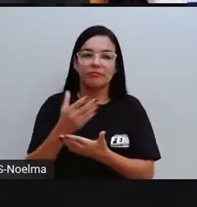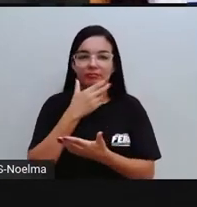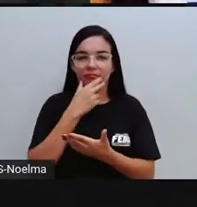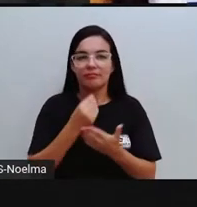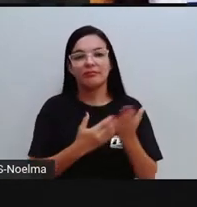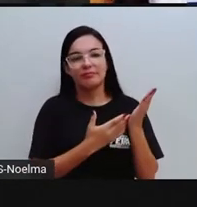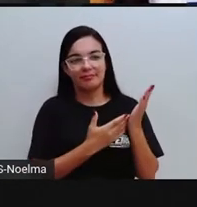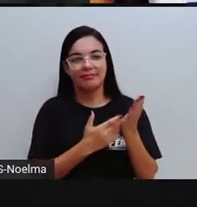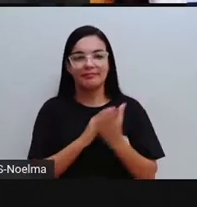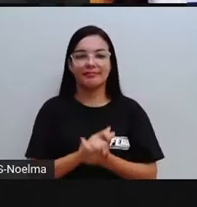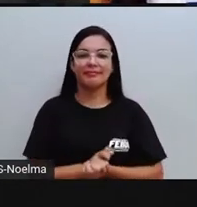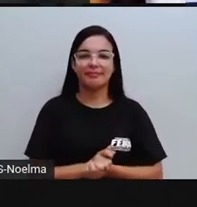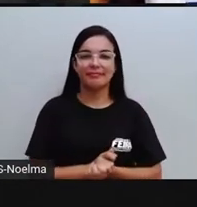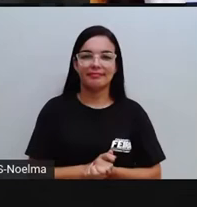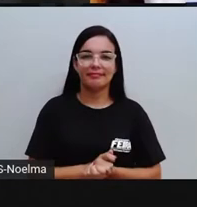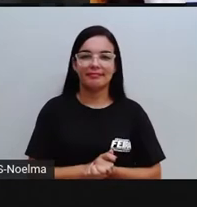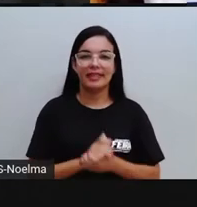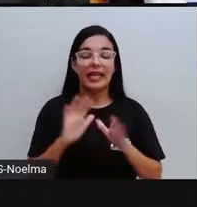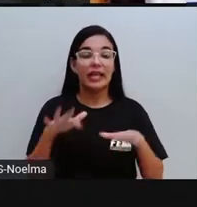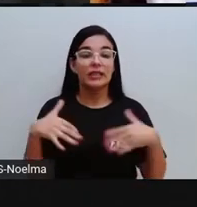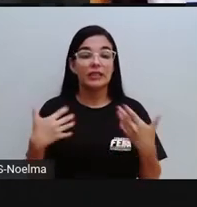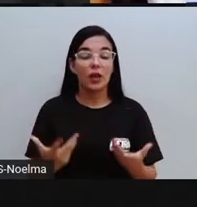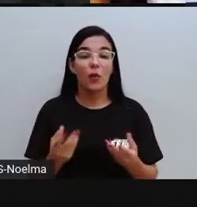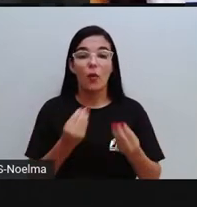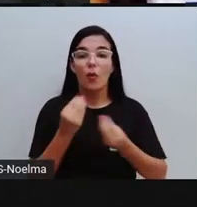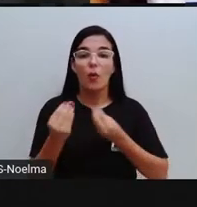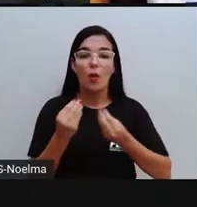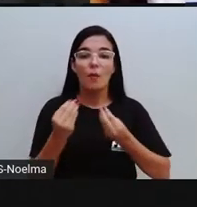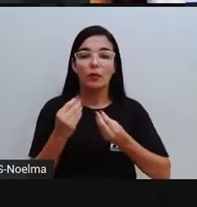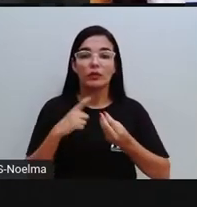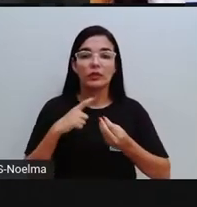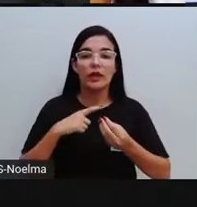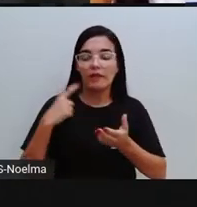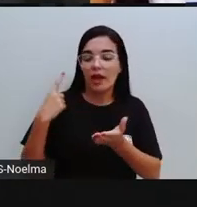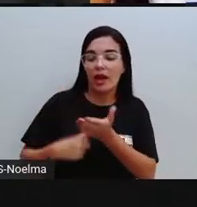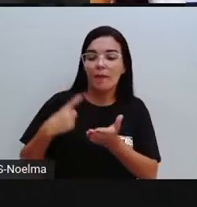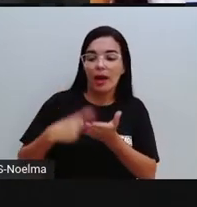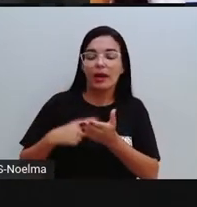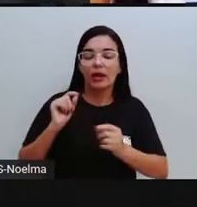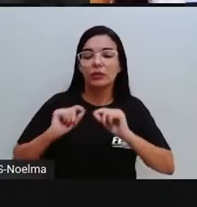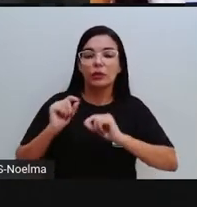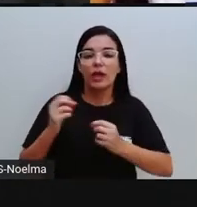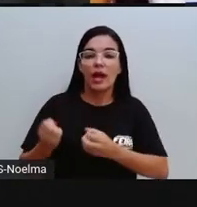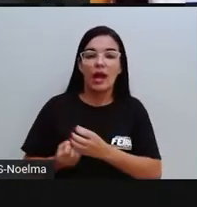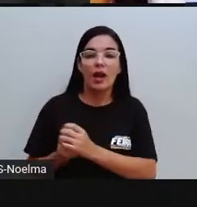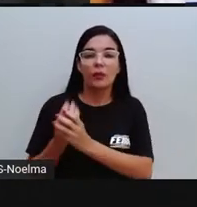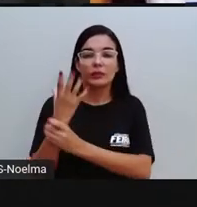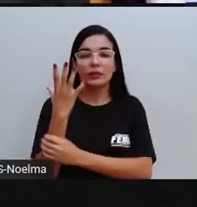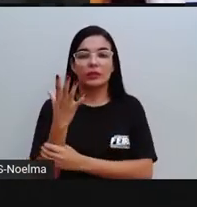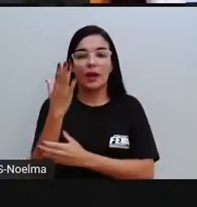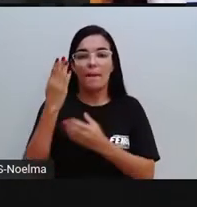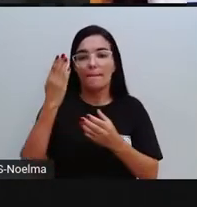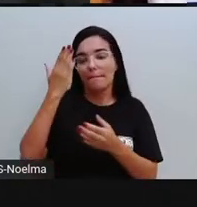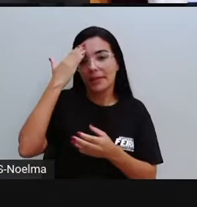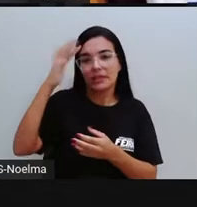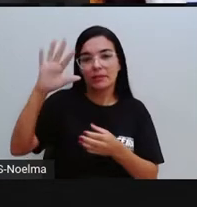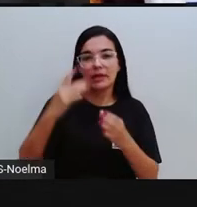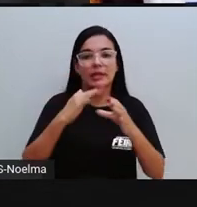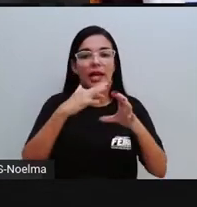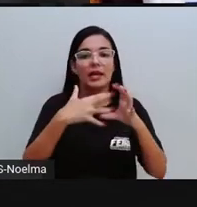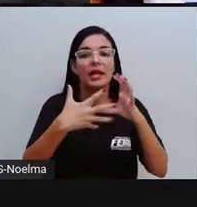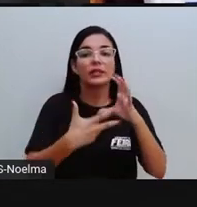Gomes de Barros. Esse tipo de manifestação tem como principais características